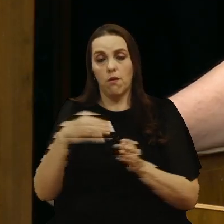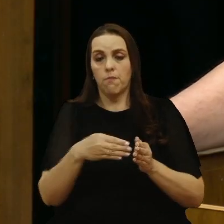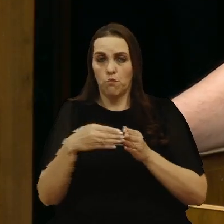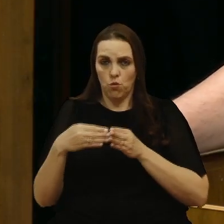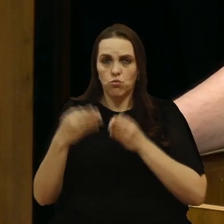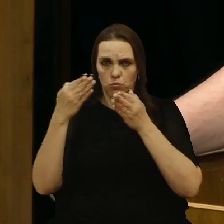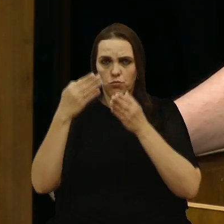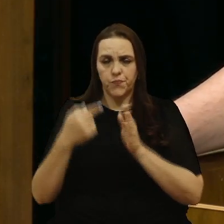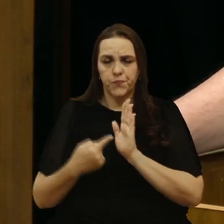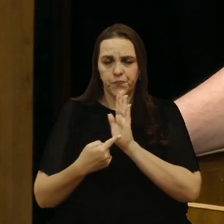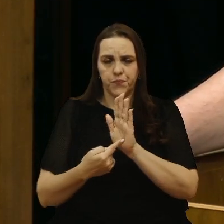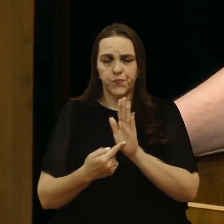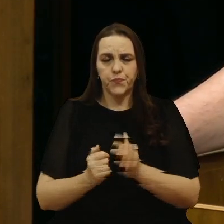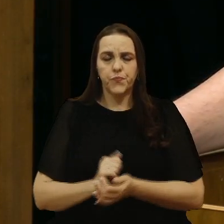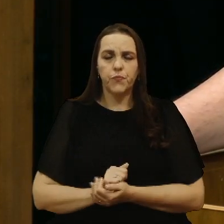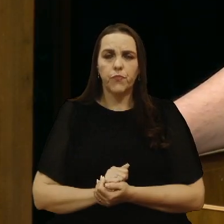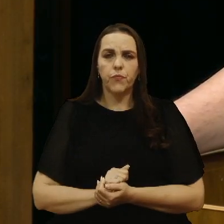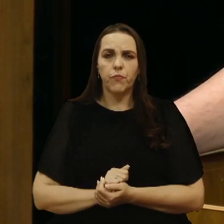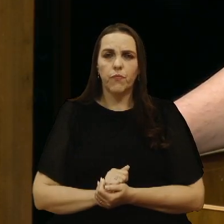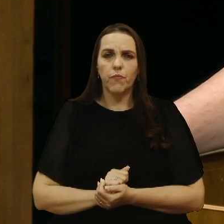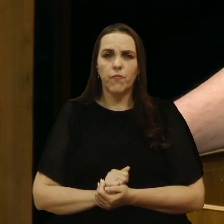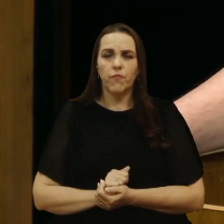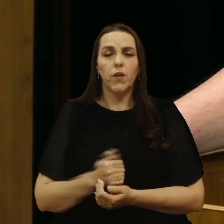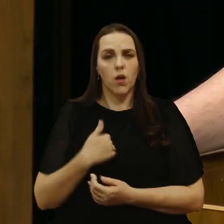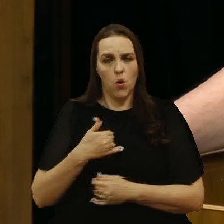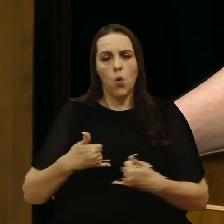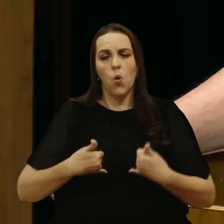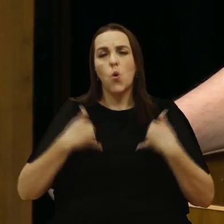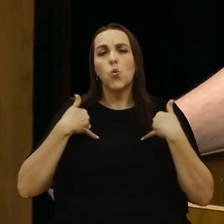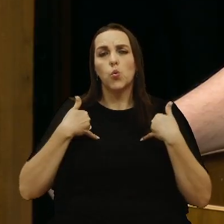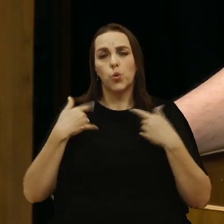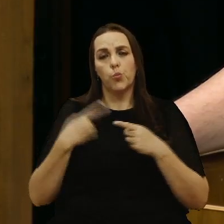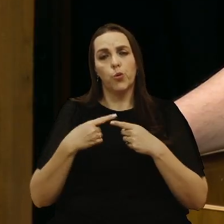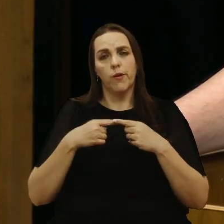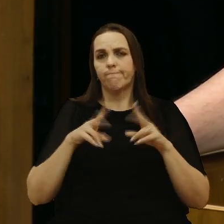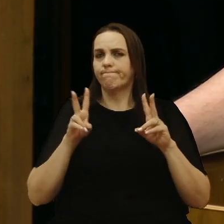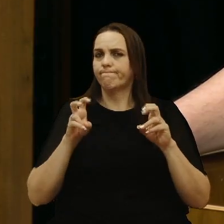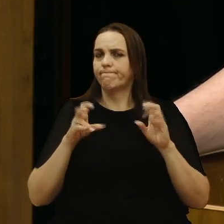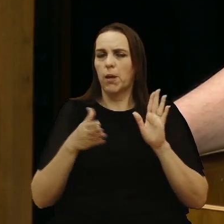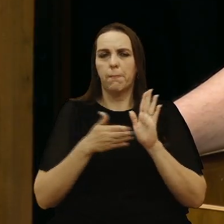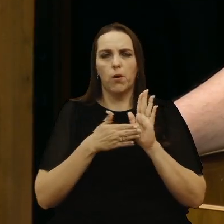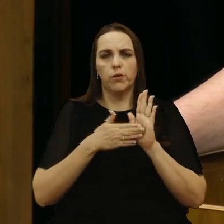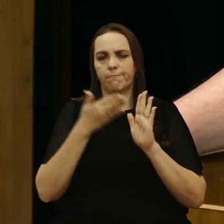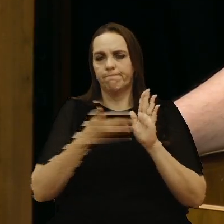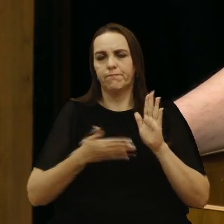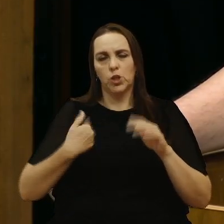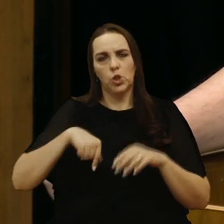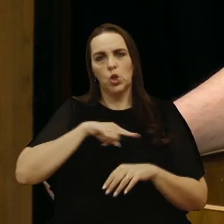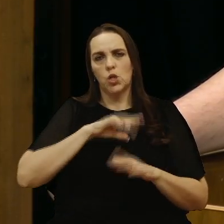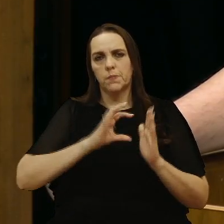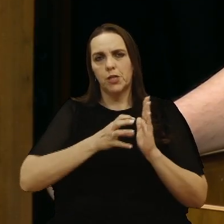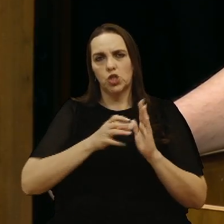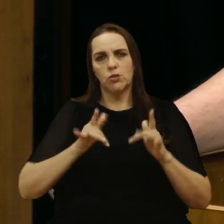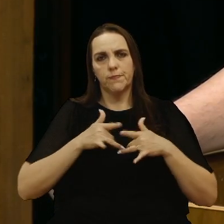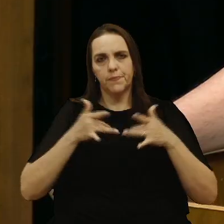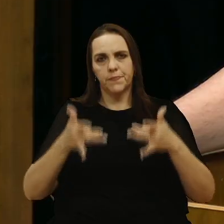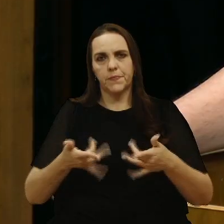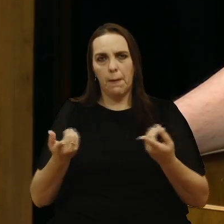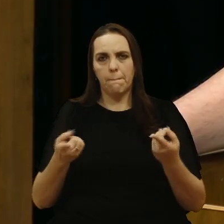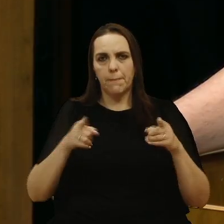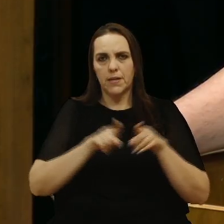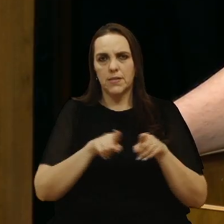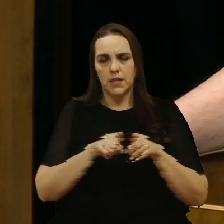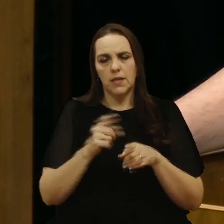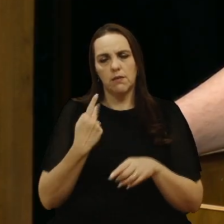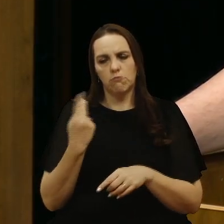apresenta, e a gente tem orgulho disso porque é uma pauta que o nosso partido tem se dedicado e, em parceria, temos tratado